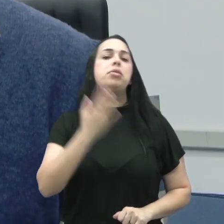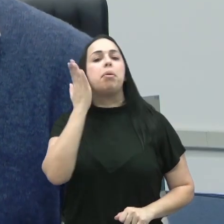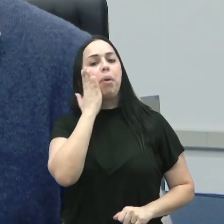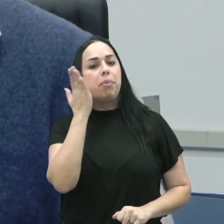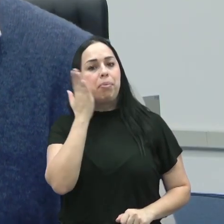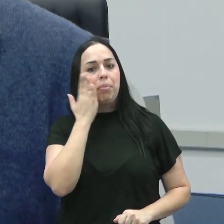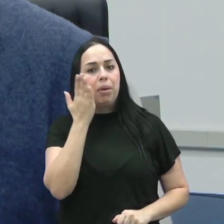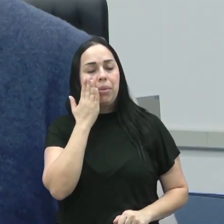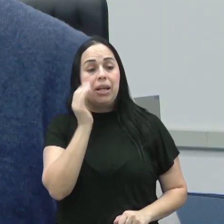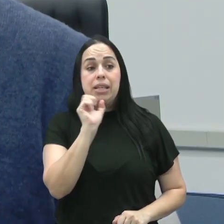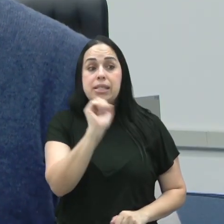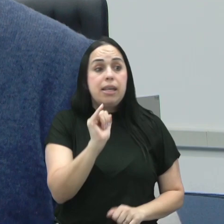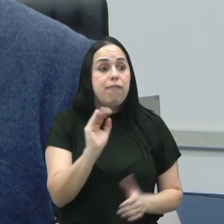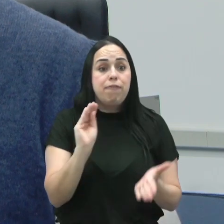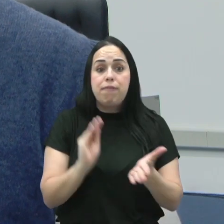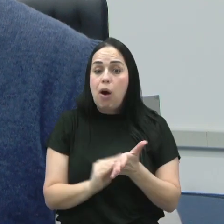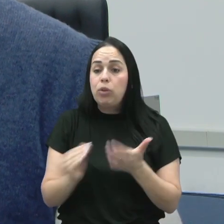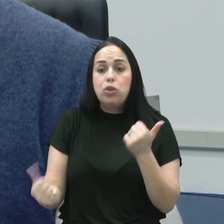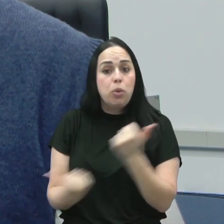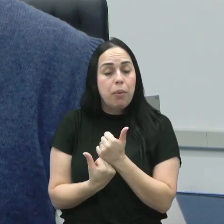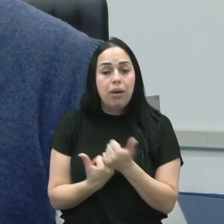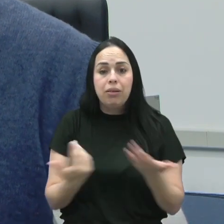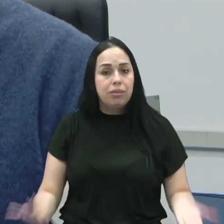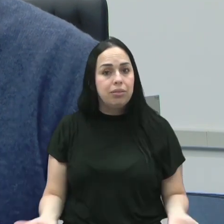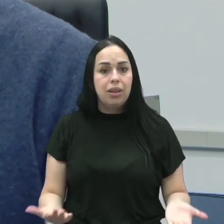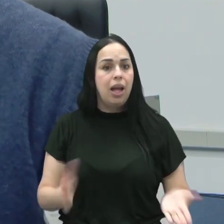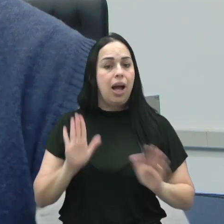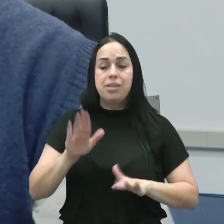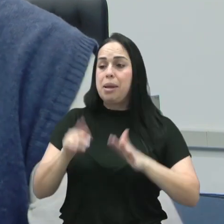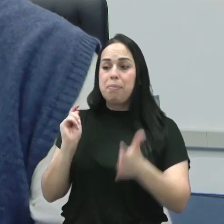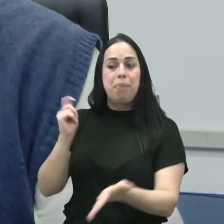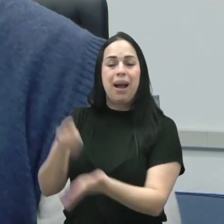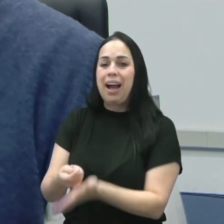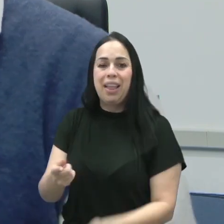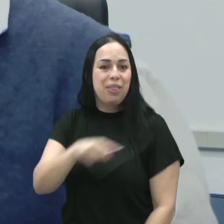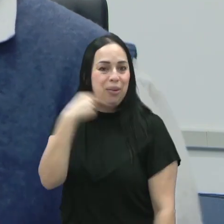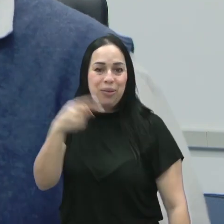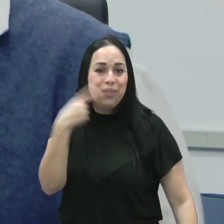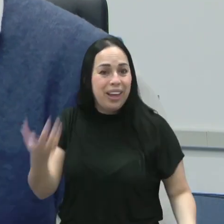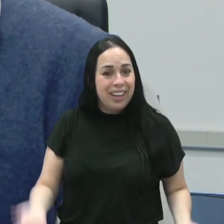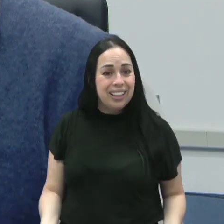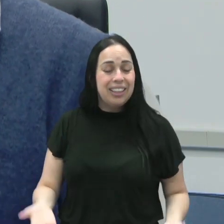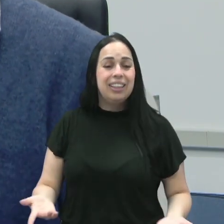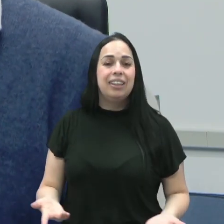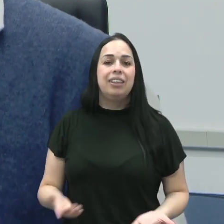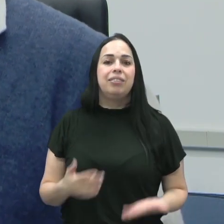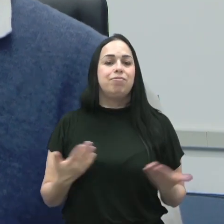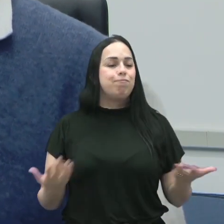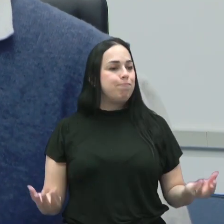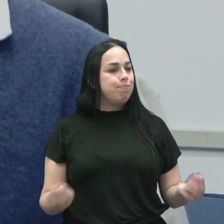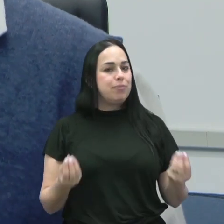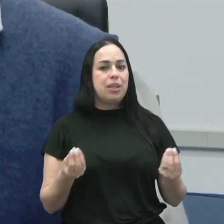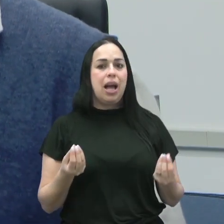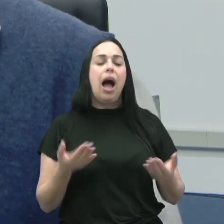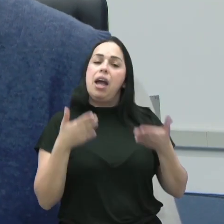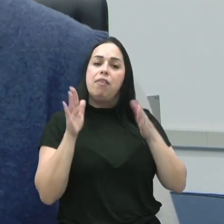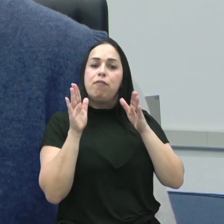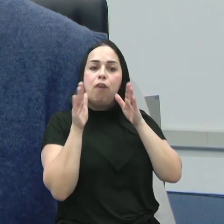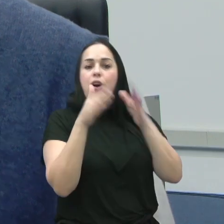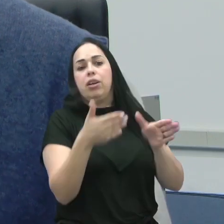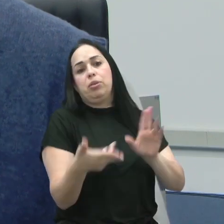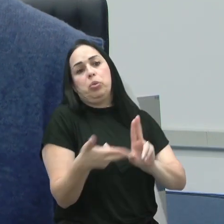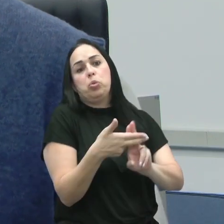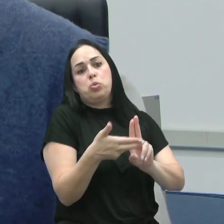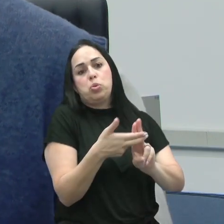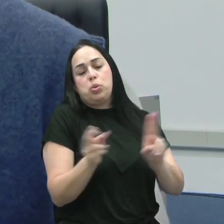fica um dia a dia que se não tiver um suporte profissional, e às vezes a pessoa não pode pagar, não tem um convênio, não pode pagar. Então ela olha para